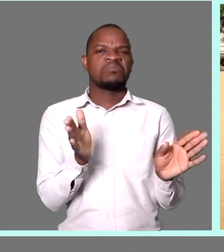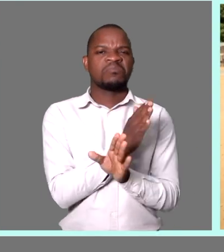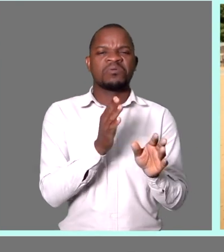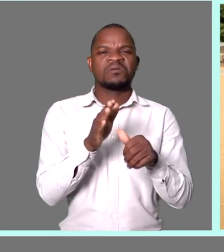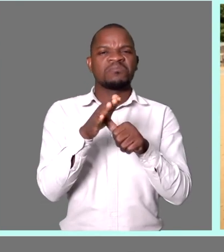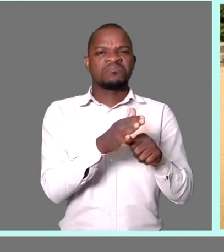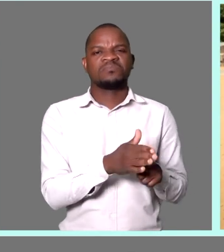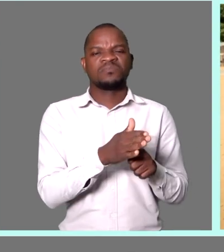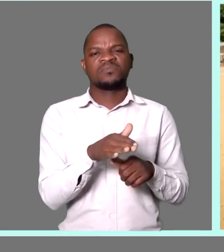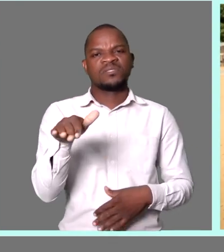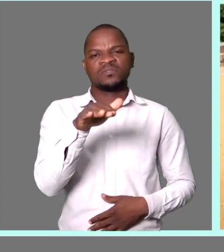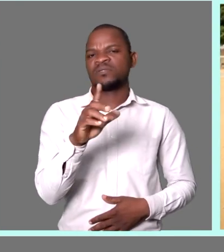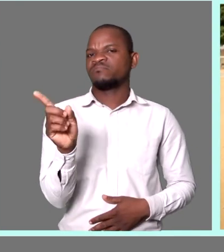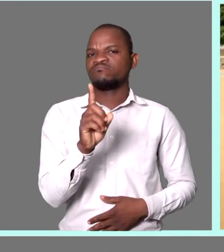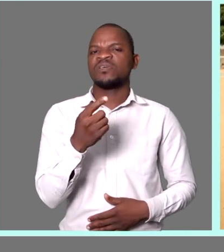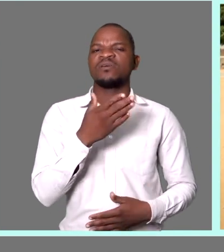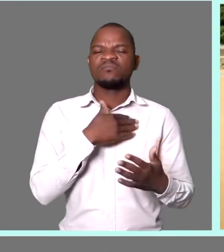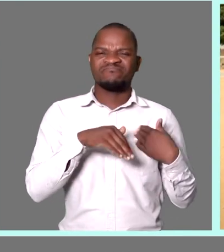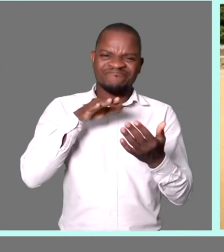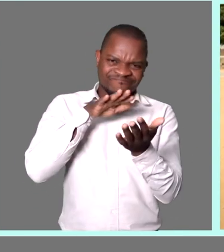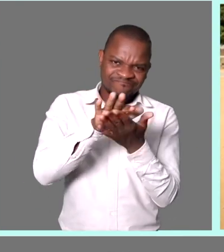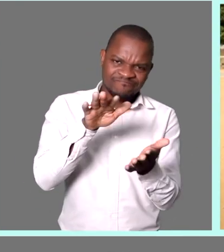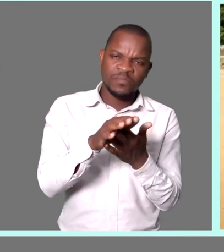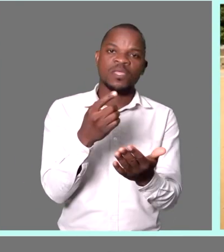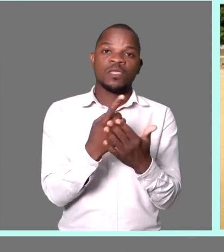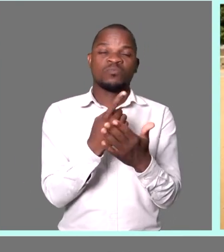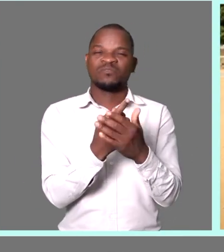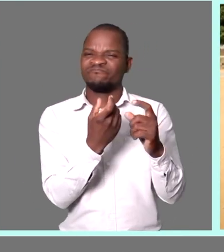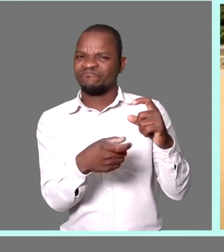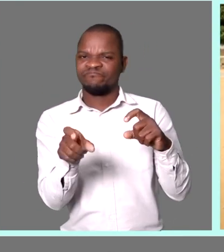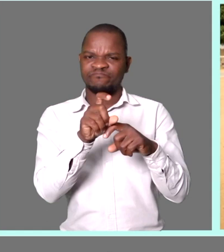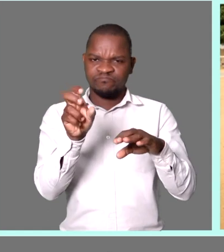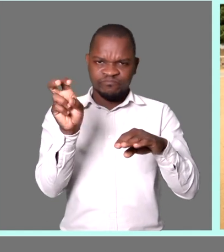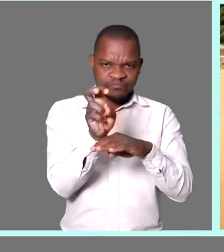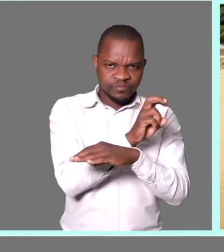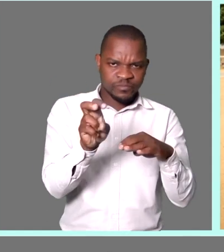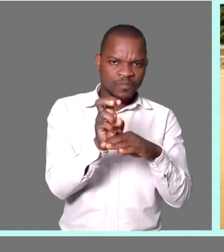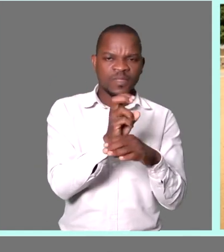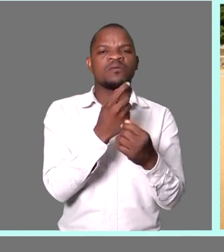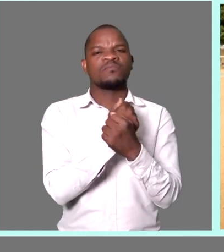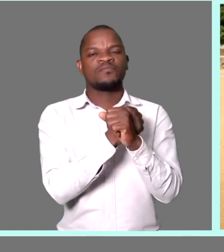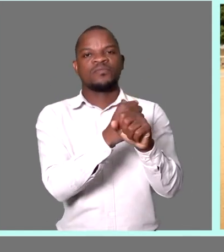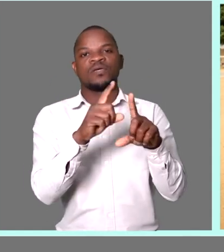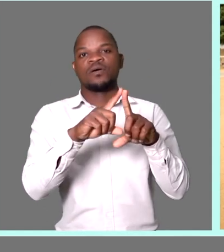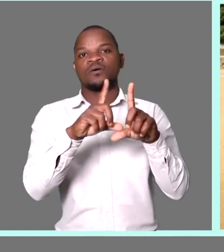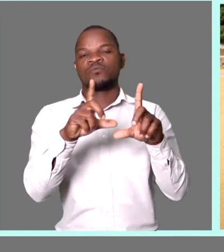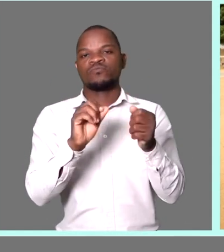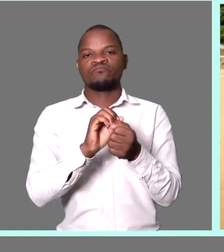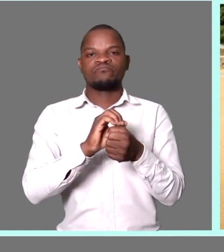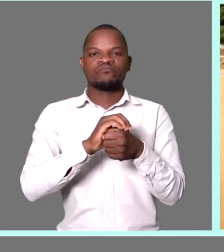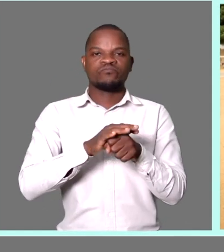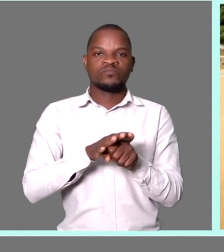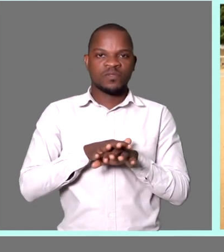sentir excluída nesta sociedade. Gostaria de apelar a todos para continuar a reforçar as medidas de prevenção contra o novo